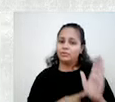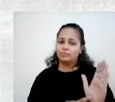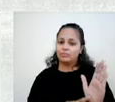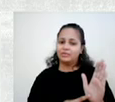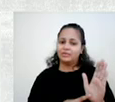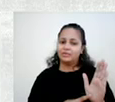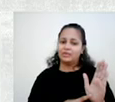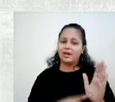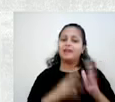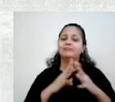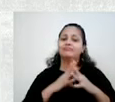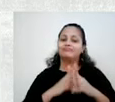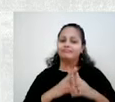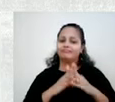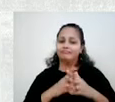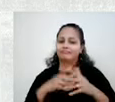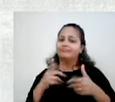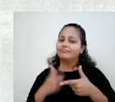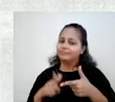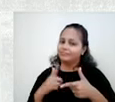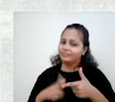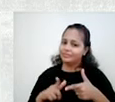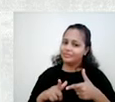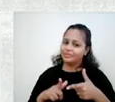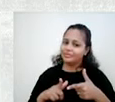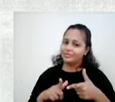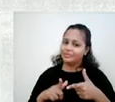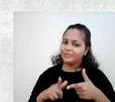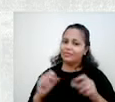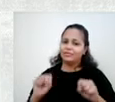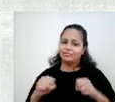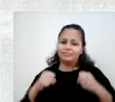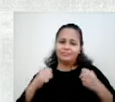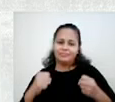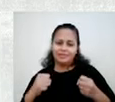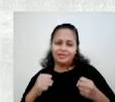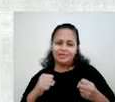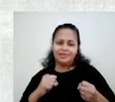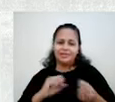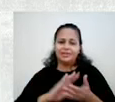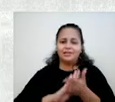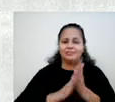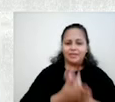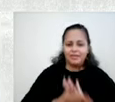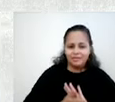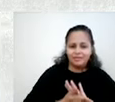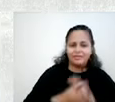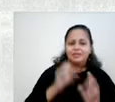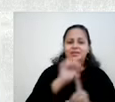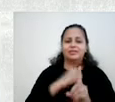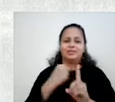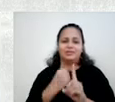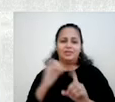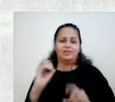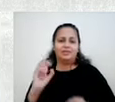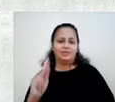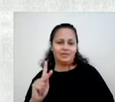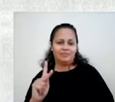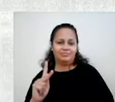para conflitos, especialmente quando tratamos de dominação, derrota e destruição de sociedades.